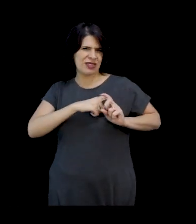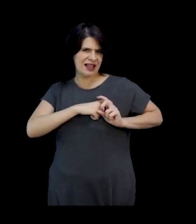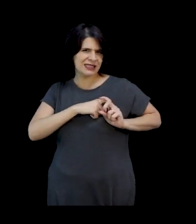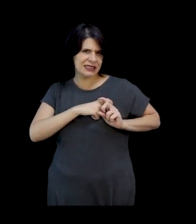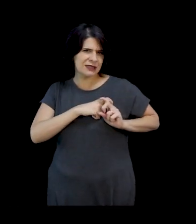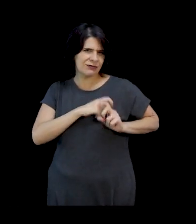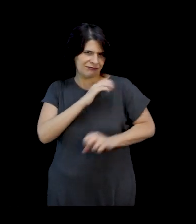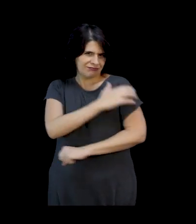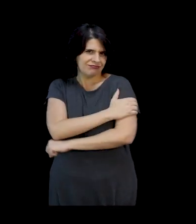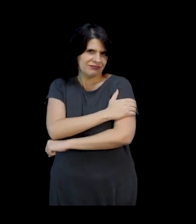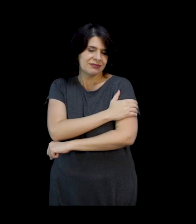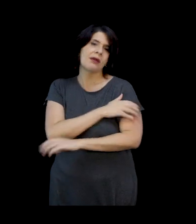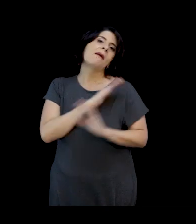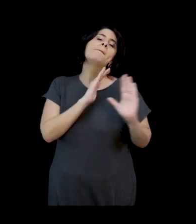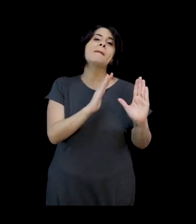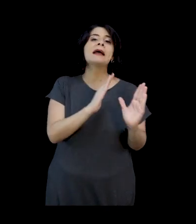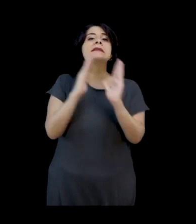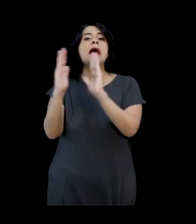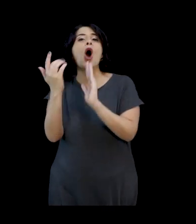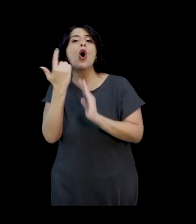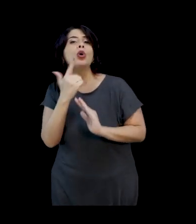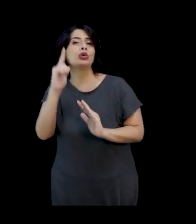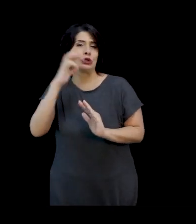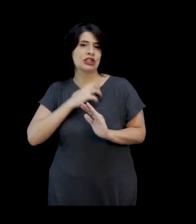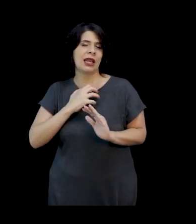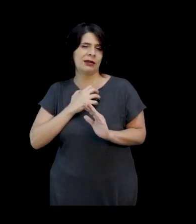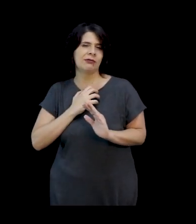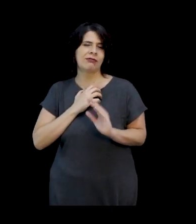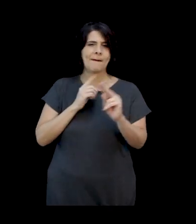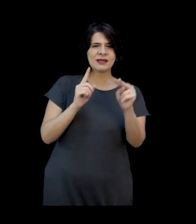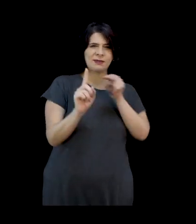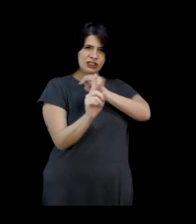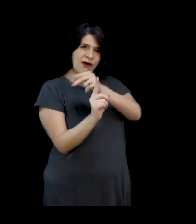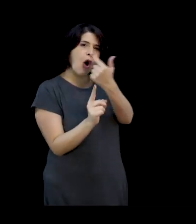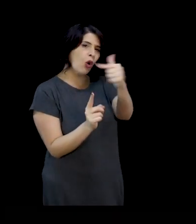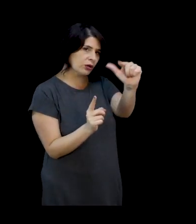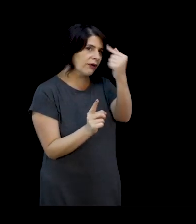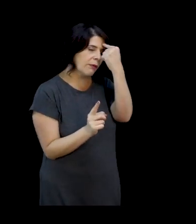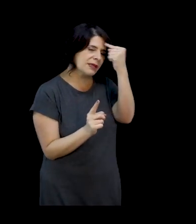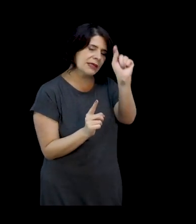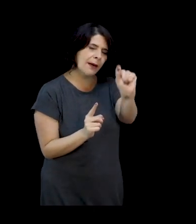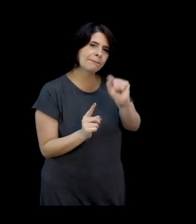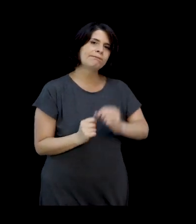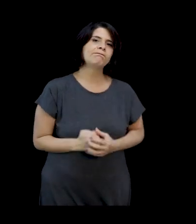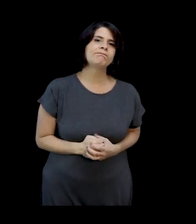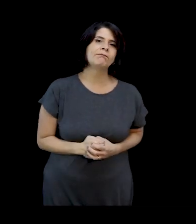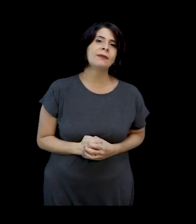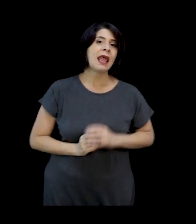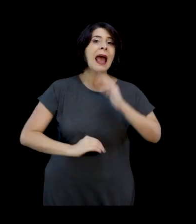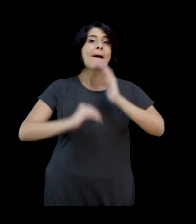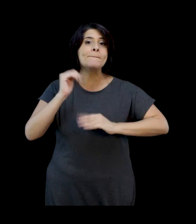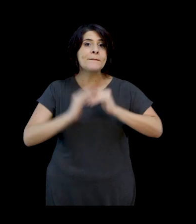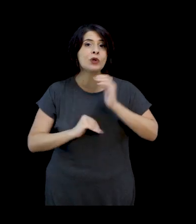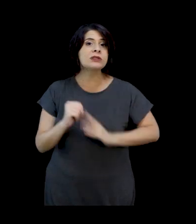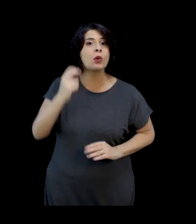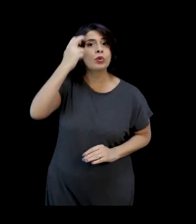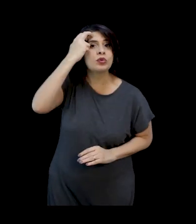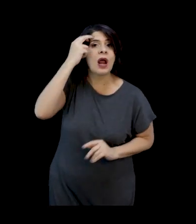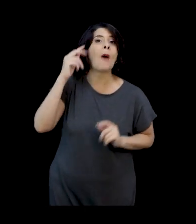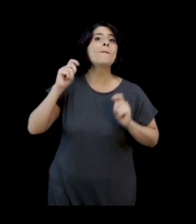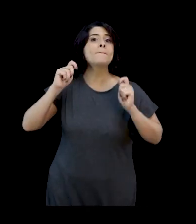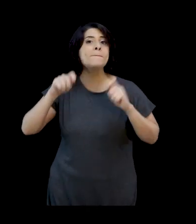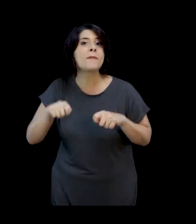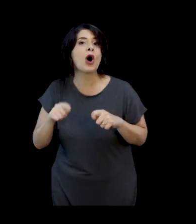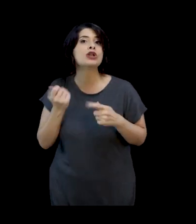nazismo que você já fez, mas sob outra perspectiva, a produção cultural